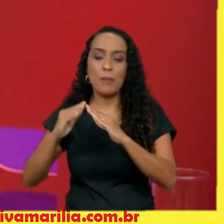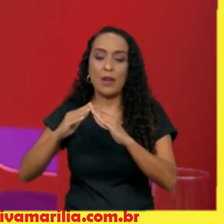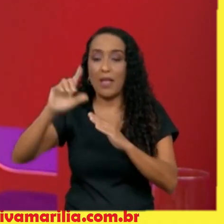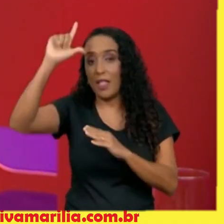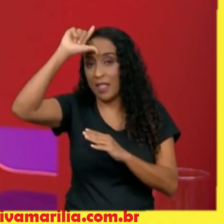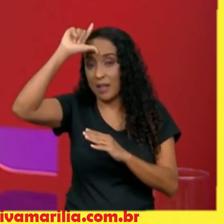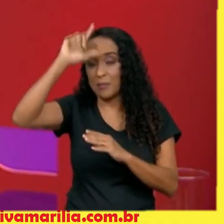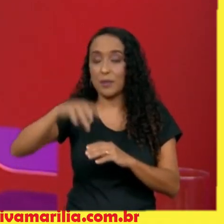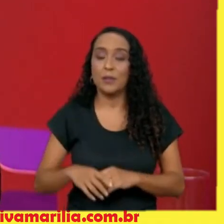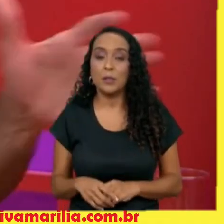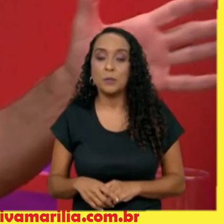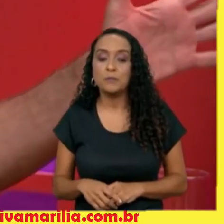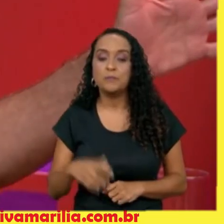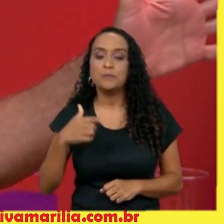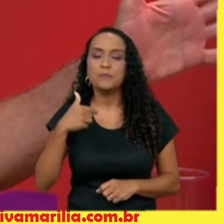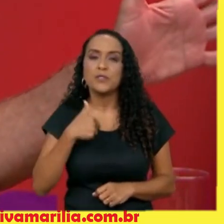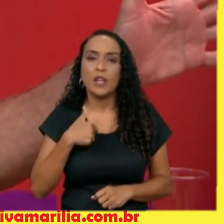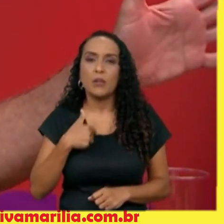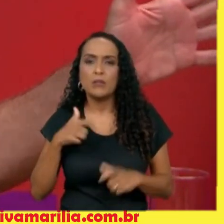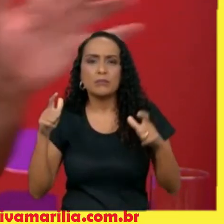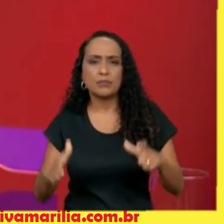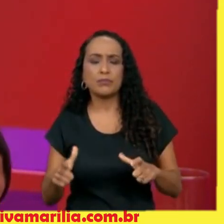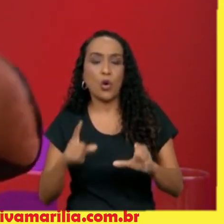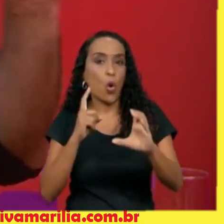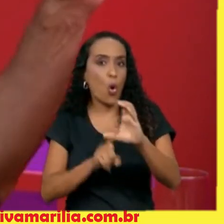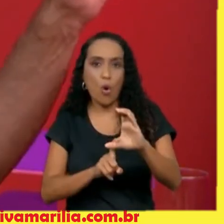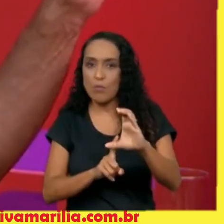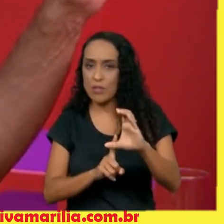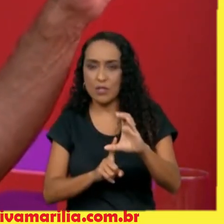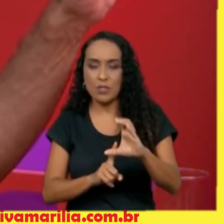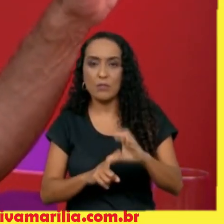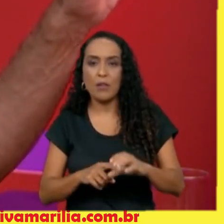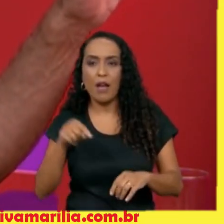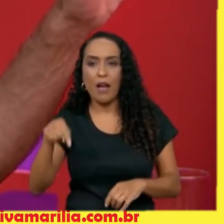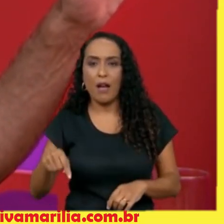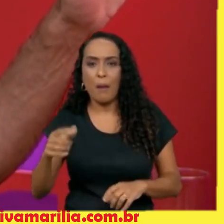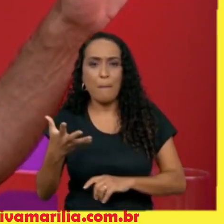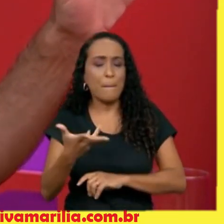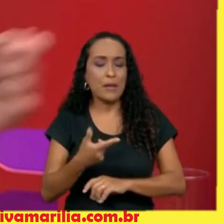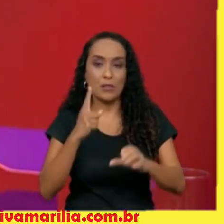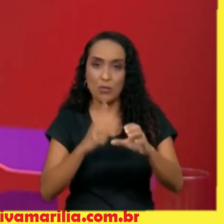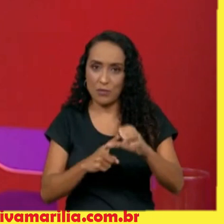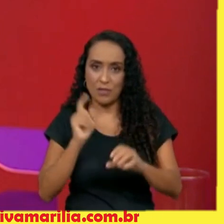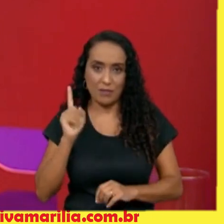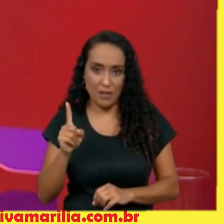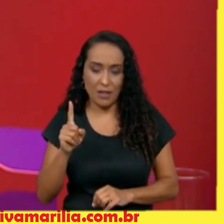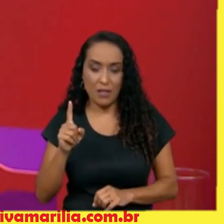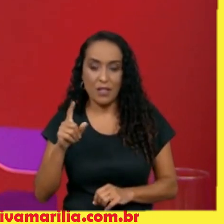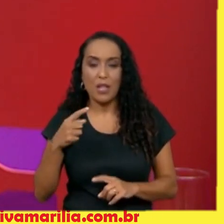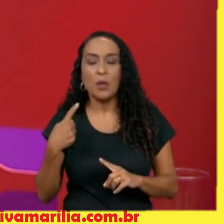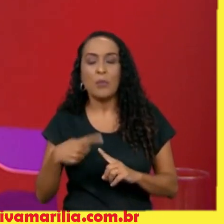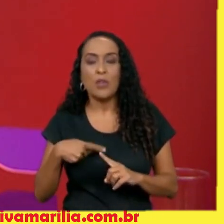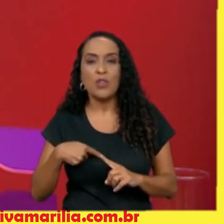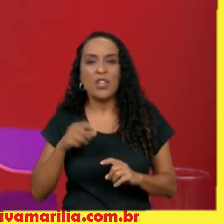Alemanha, né? Entendeu? Eu achei ali o comunismo, aquele era o paraíso comunista, entendeu? Eu estava no fim